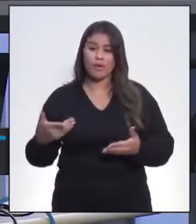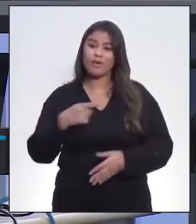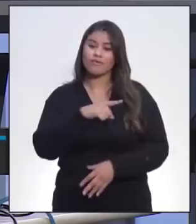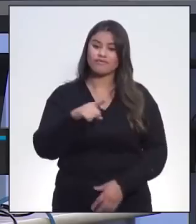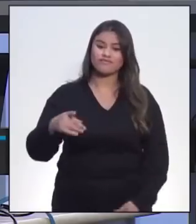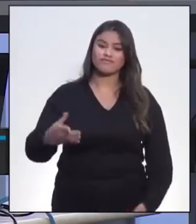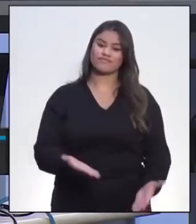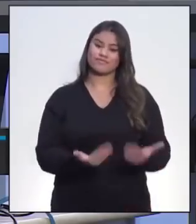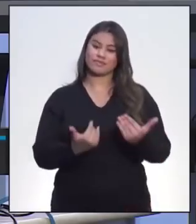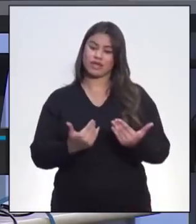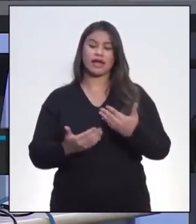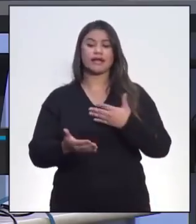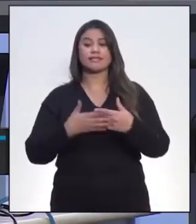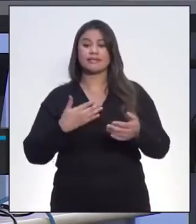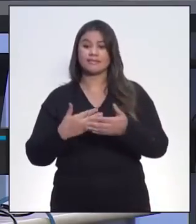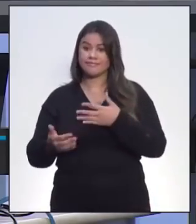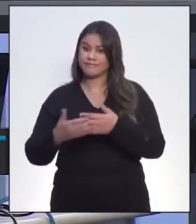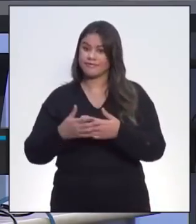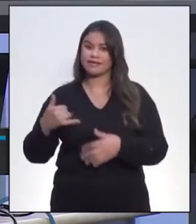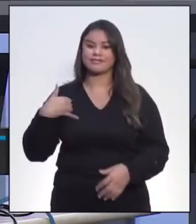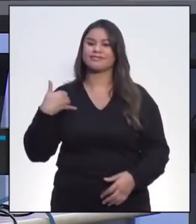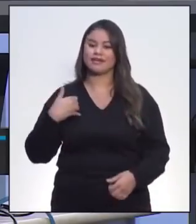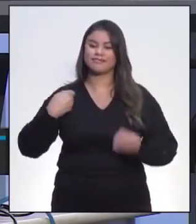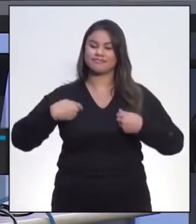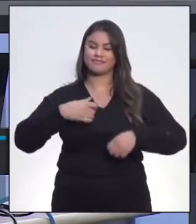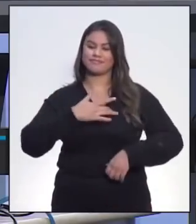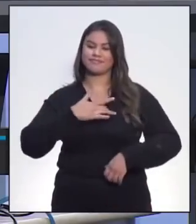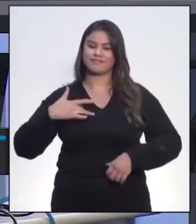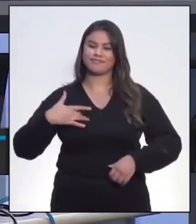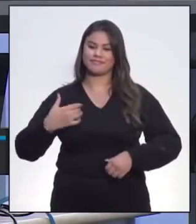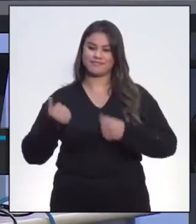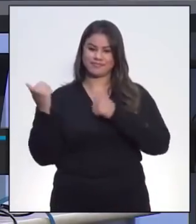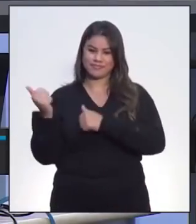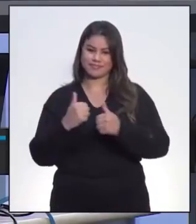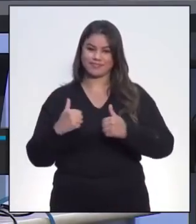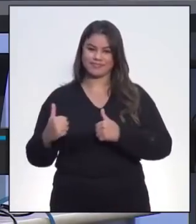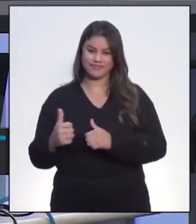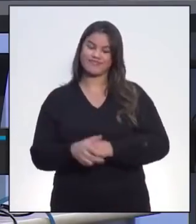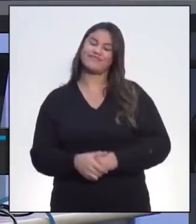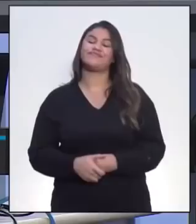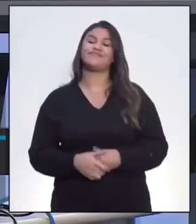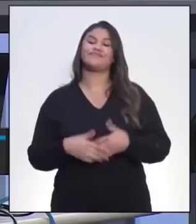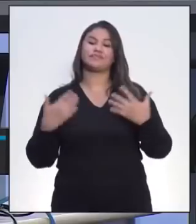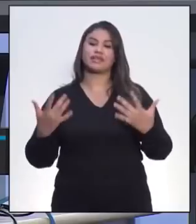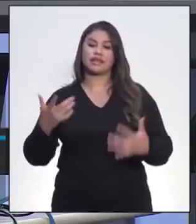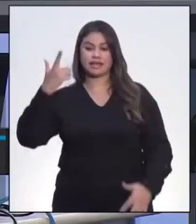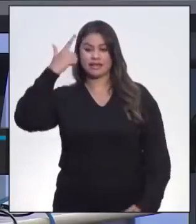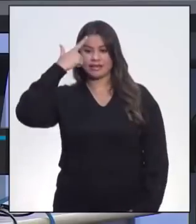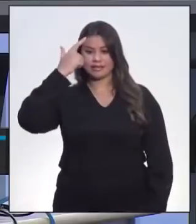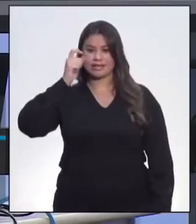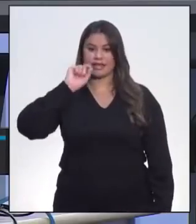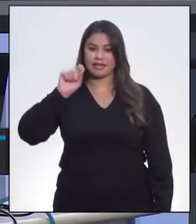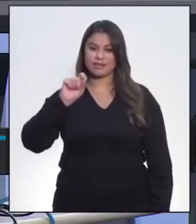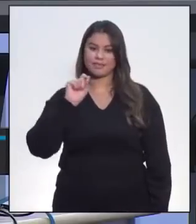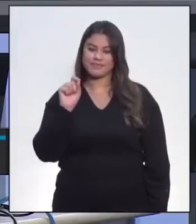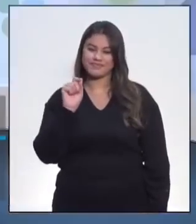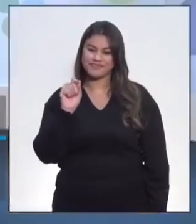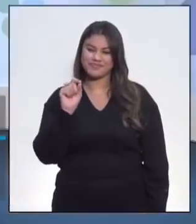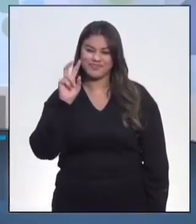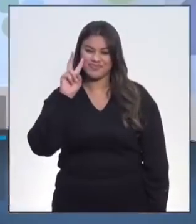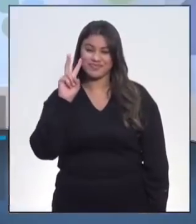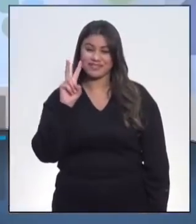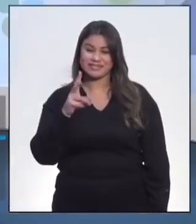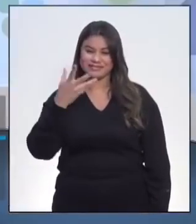qualquer um. Tá? Então, a ideia desse infográfico aí é só dar um aperitivo para você, não quis